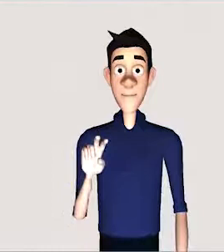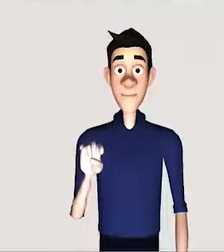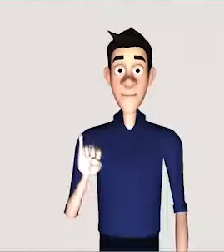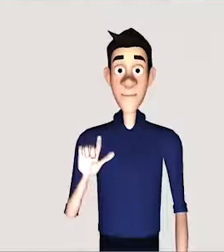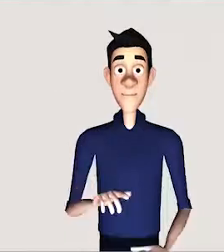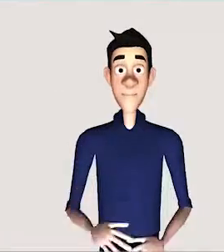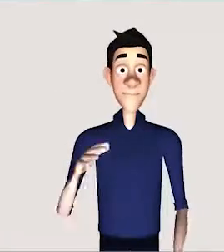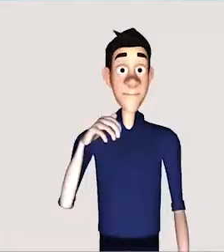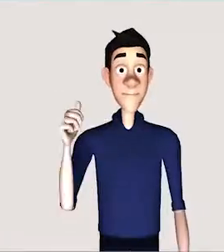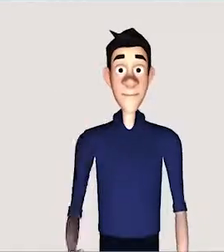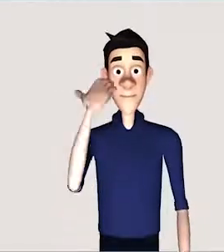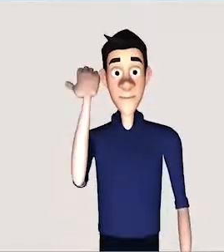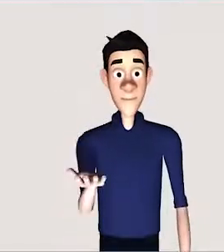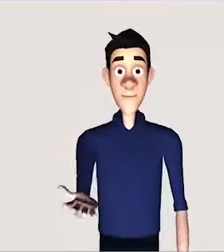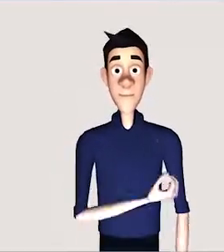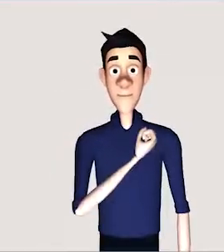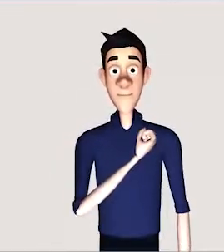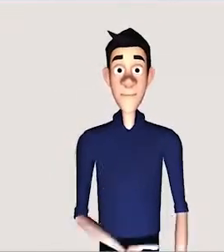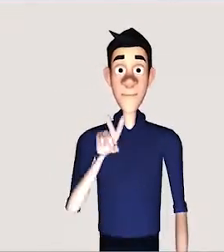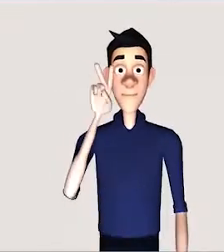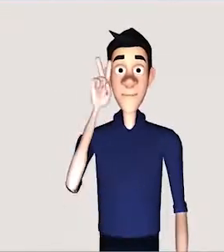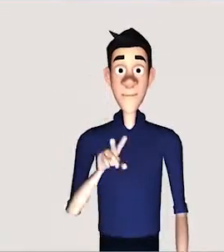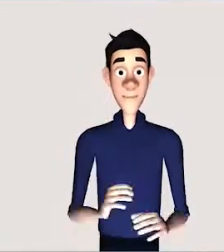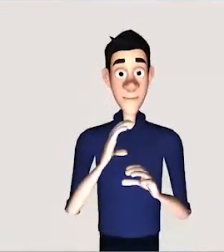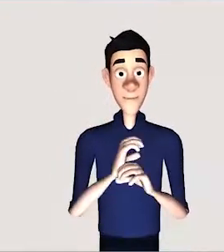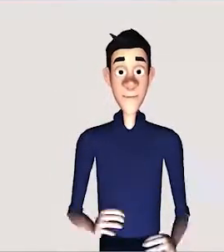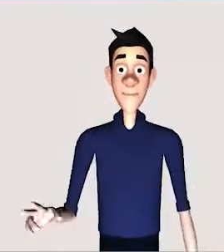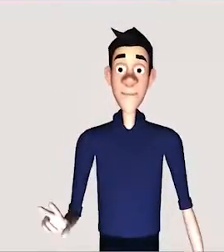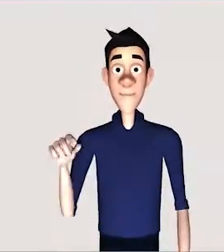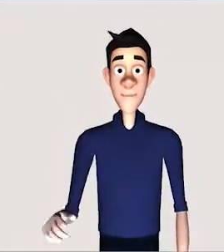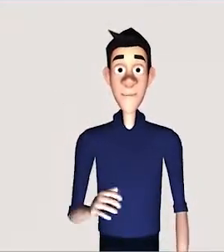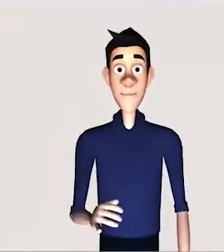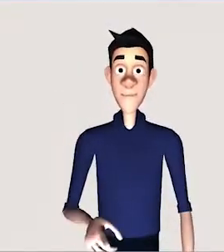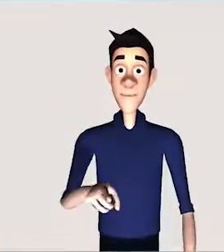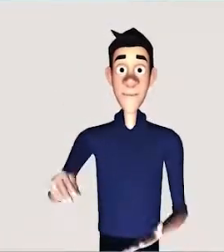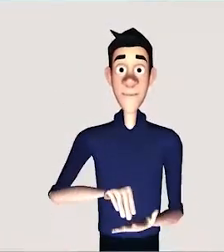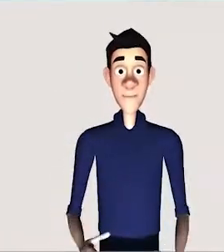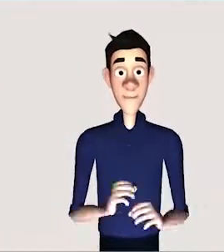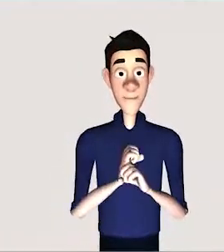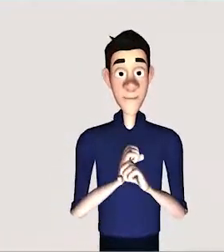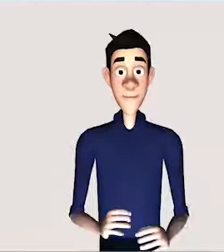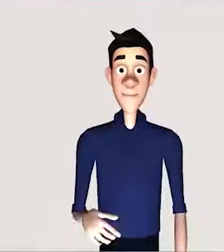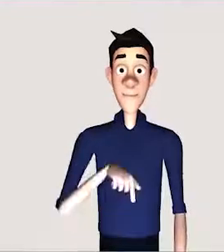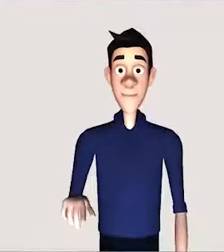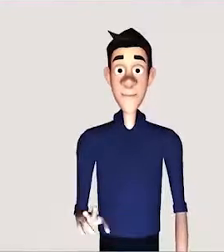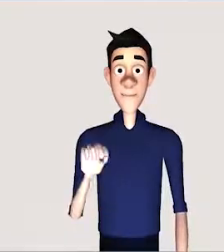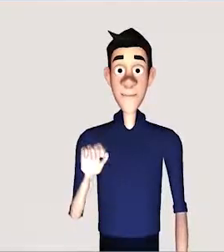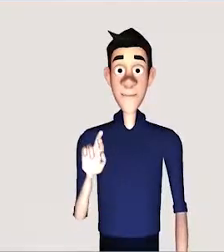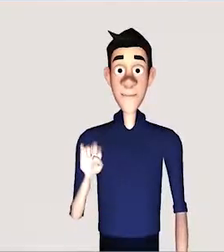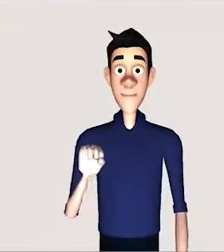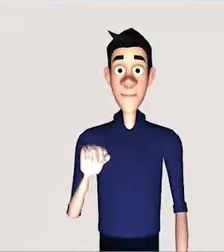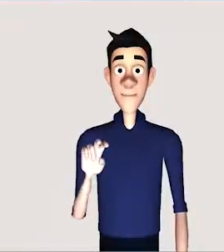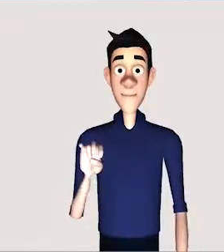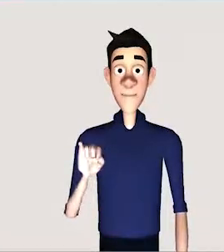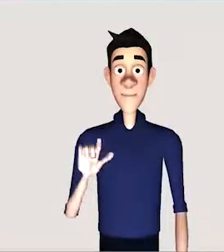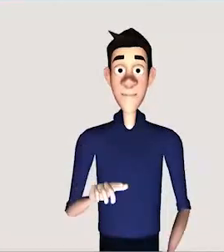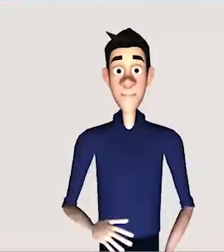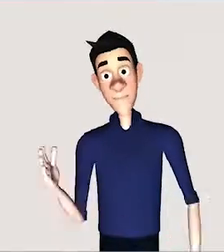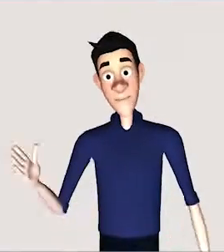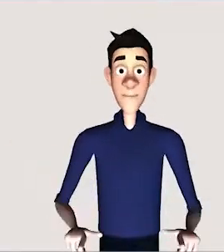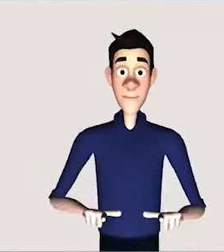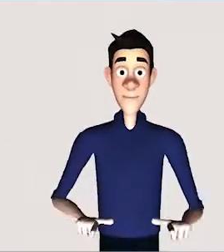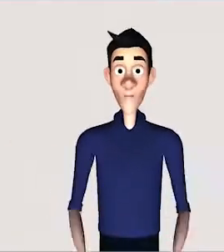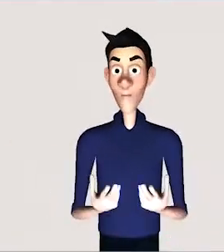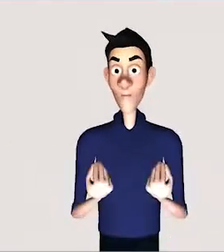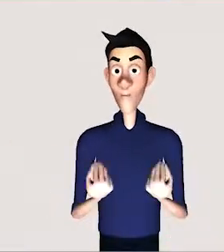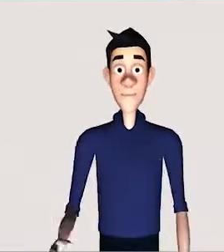dessas informações coletadas. Porque você pode colocar outras variáveis na coleta desse número. Lembrando mais uma